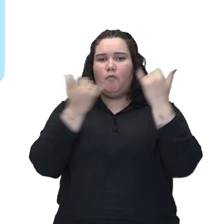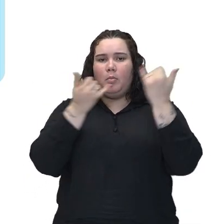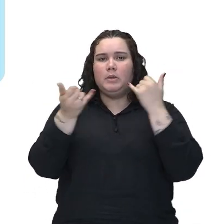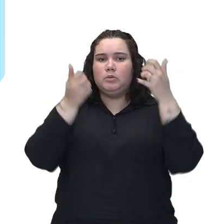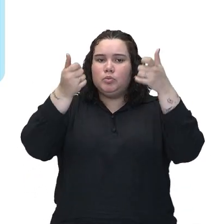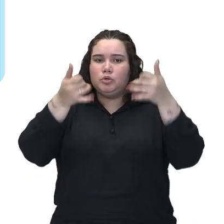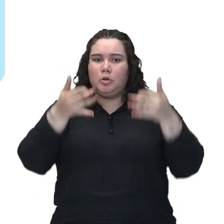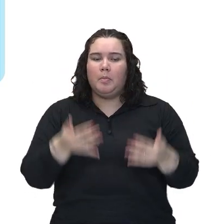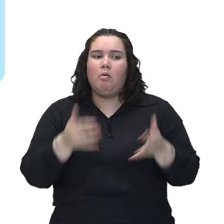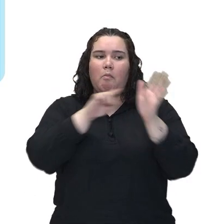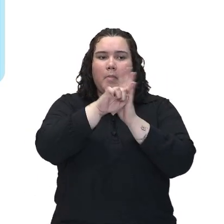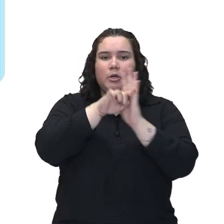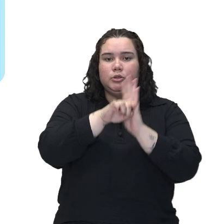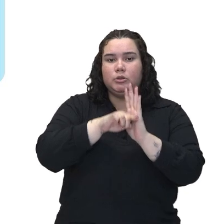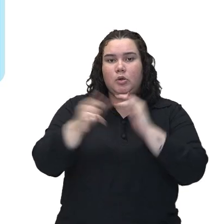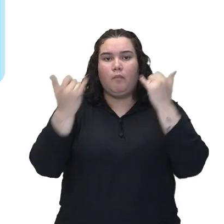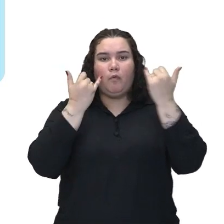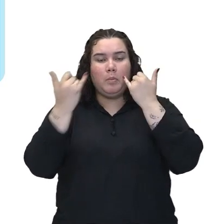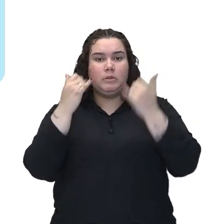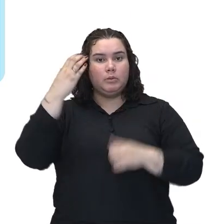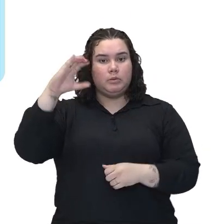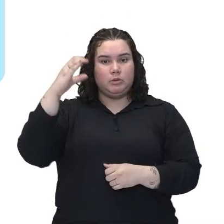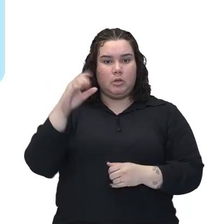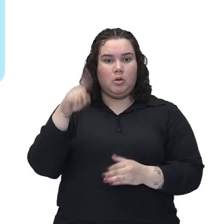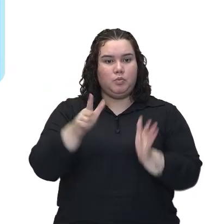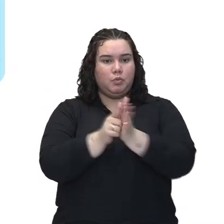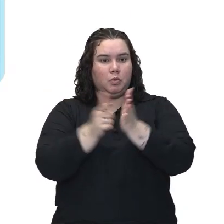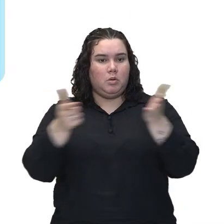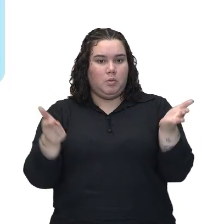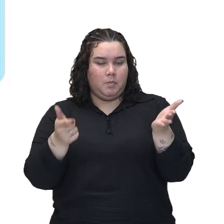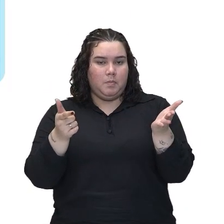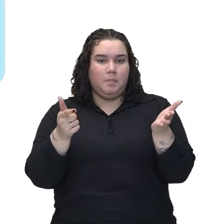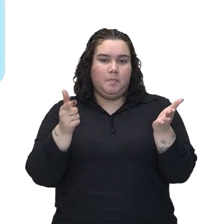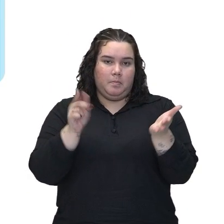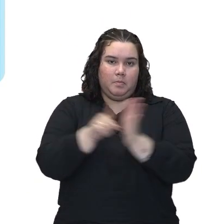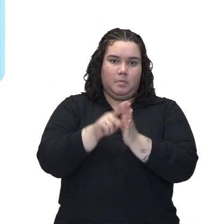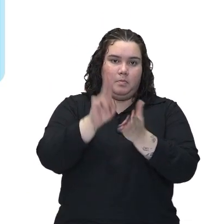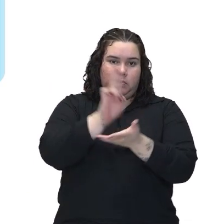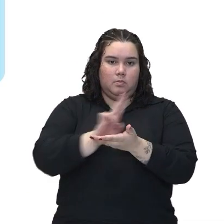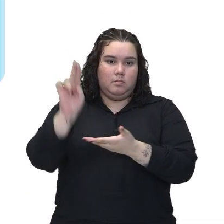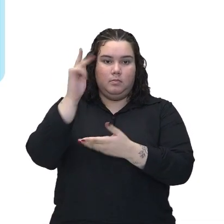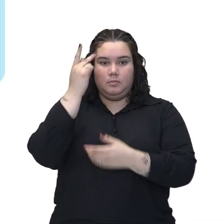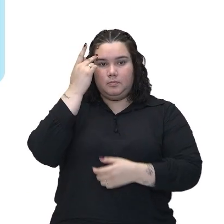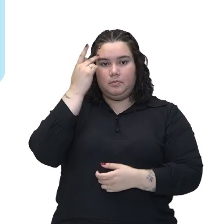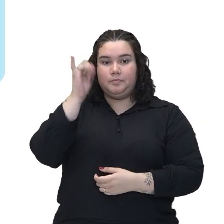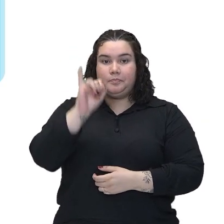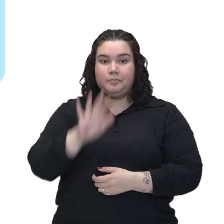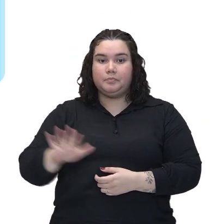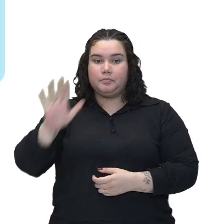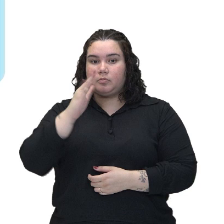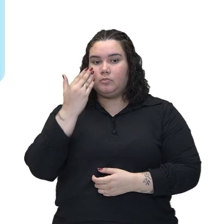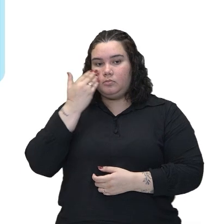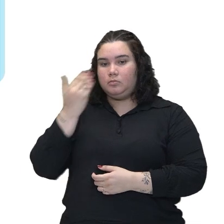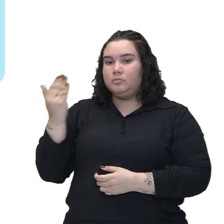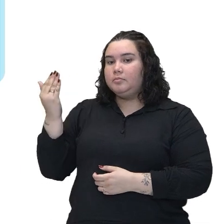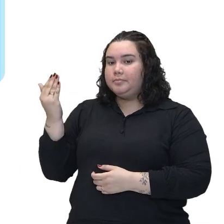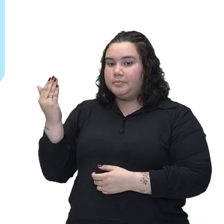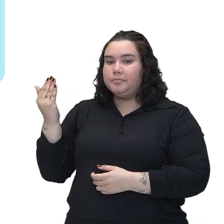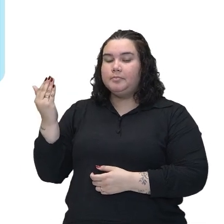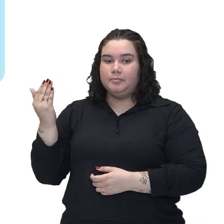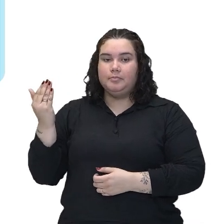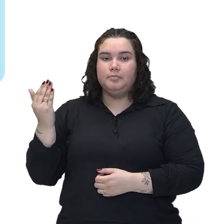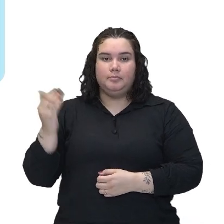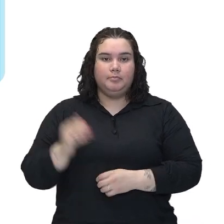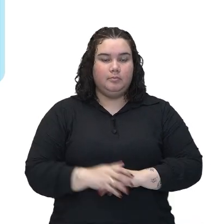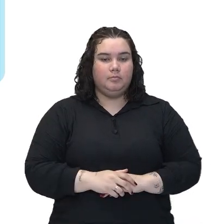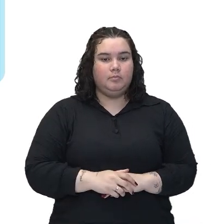que é esse jornal da USP. A gente tem aqui, né, nesse formato jornalístico,